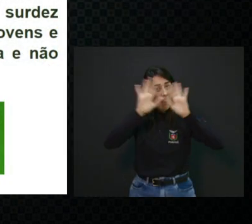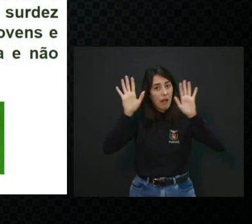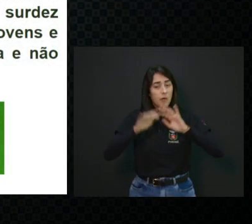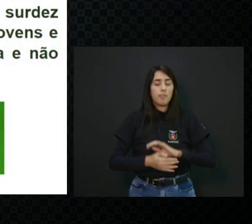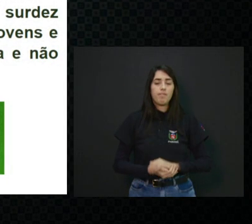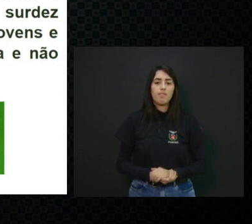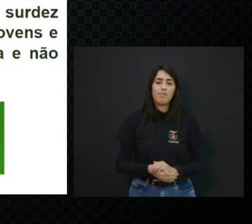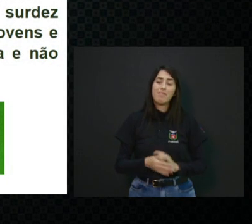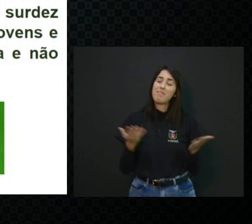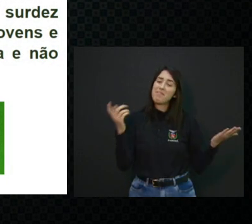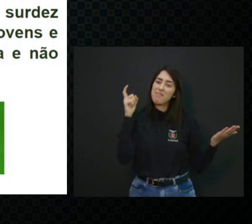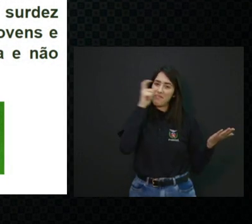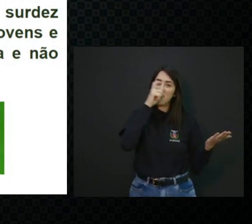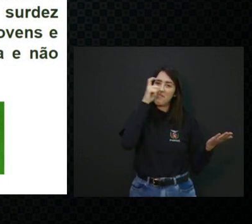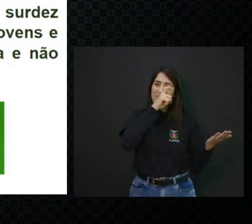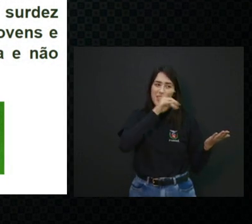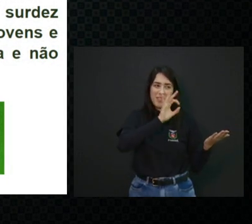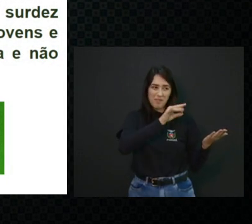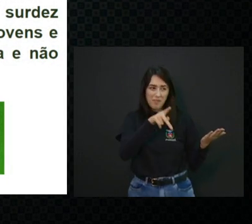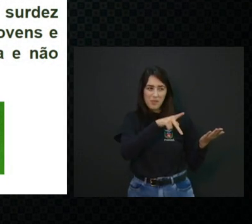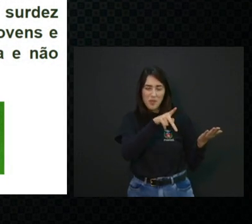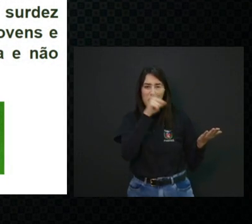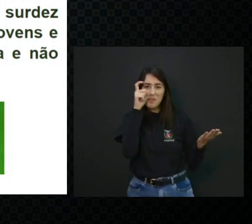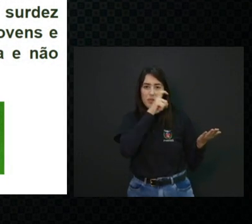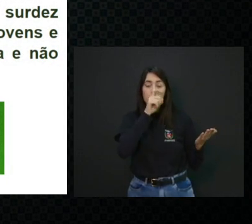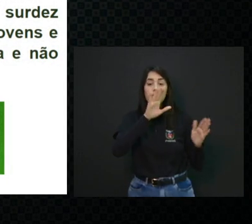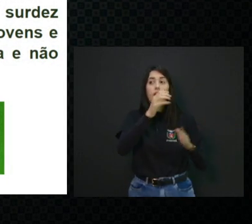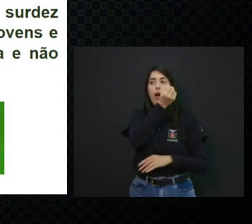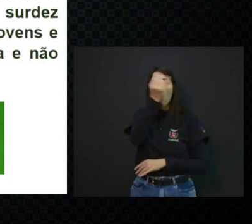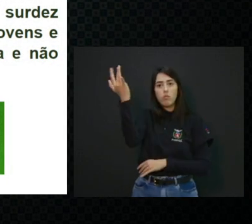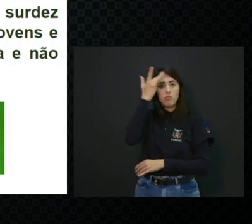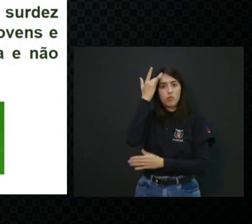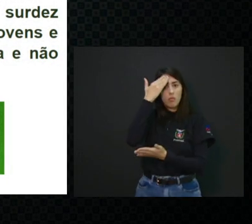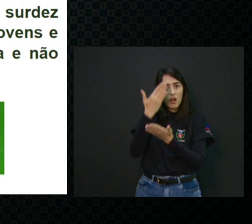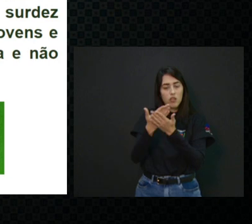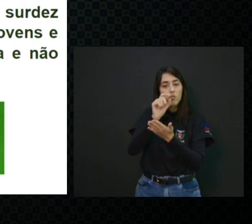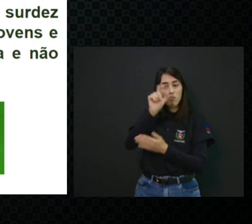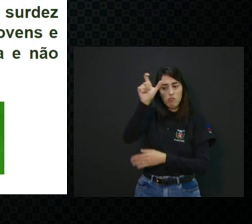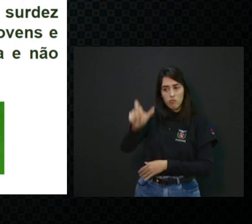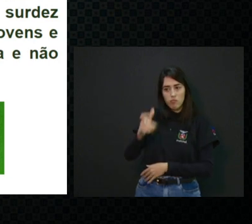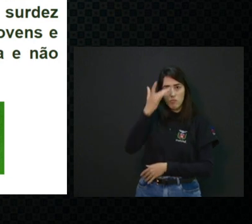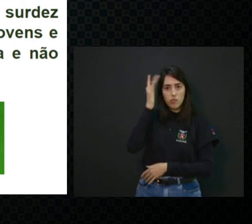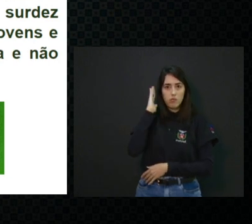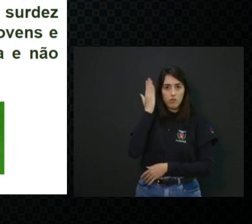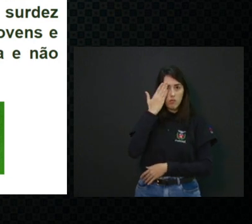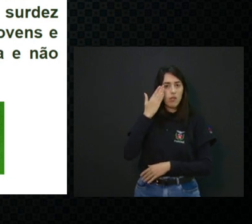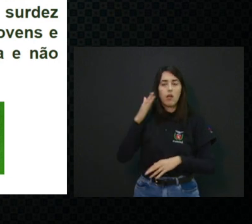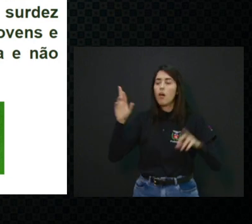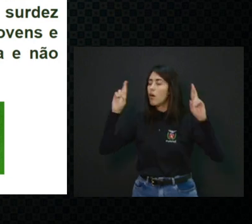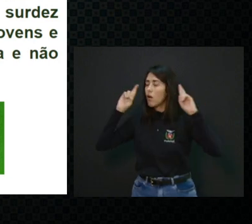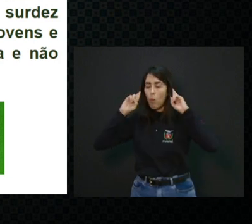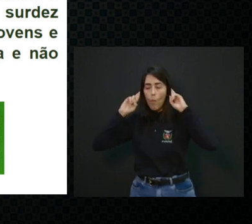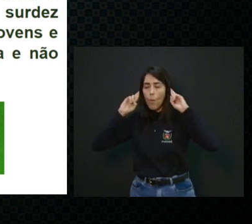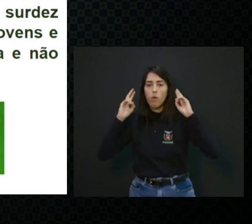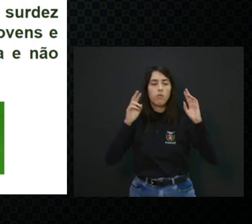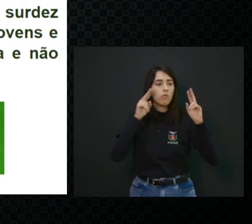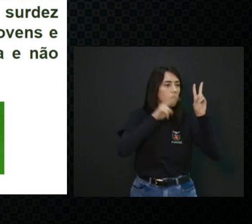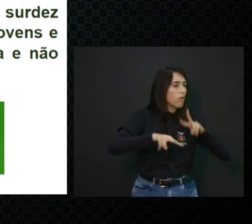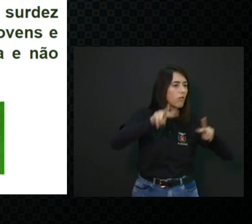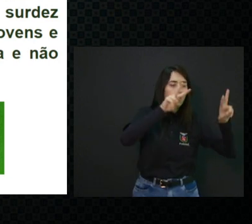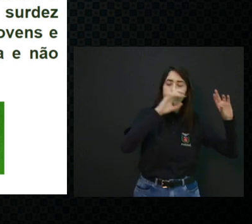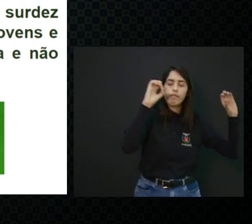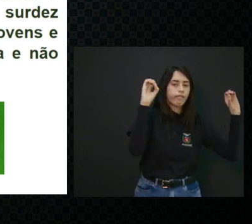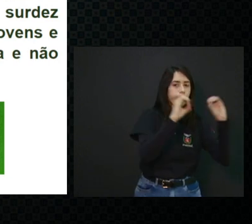um mito, né, professor? Então, as pessoas acreditam que o sujeito com surdo-cegueira não ouve nada e não enxerga nada. Isso é mito,